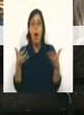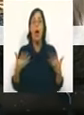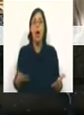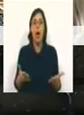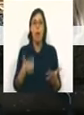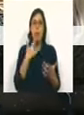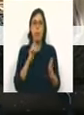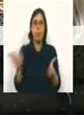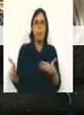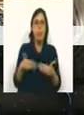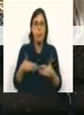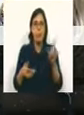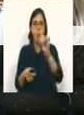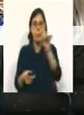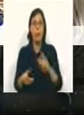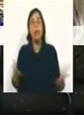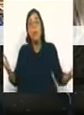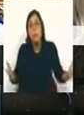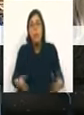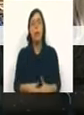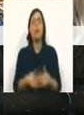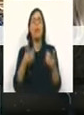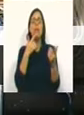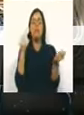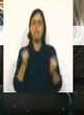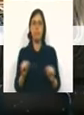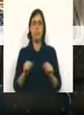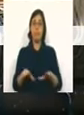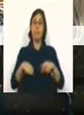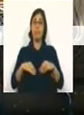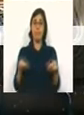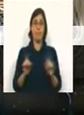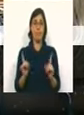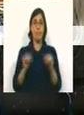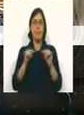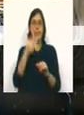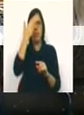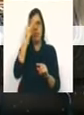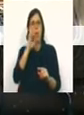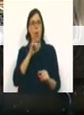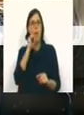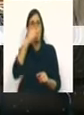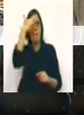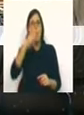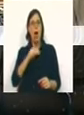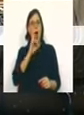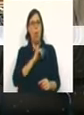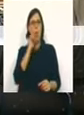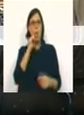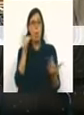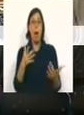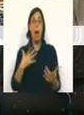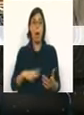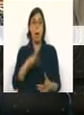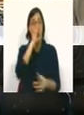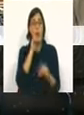agora não é possível fechá-la. Portanto, não pode aceitar-se esta imoralidade, sobretudo de querer